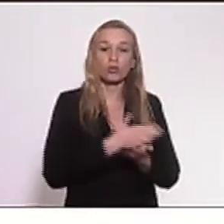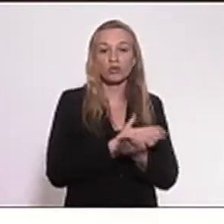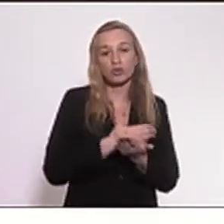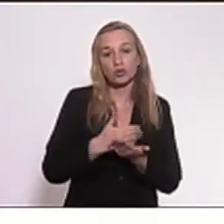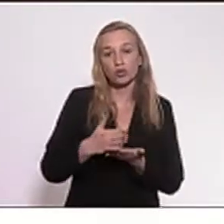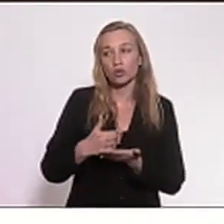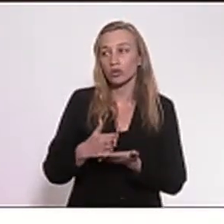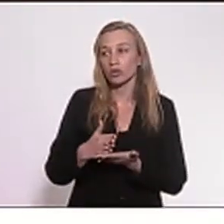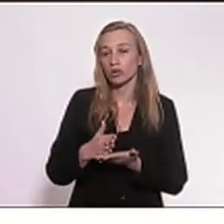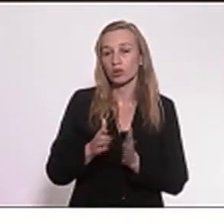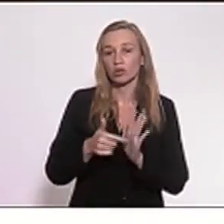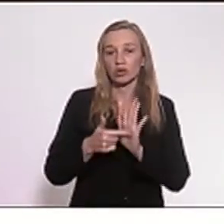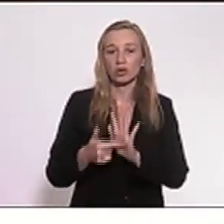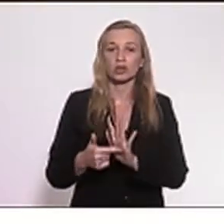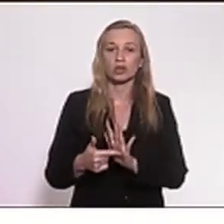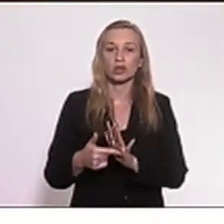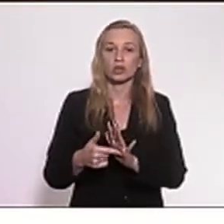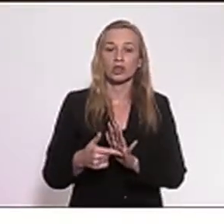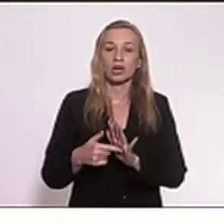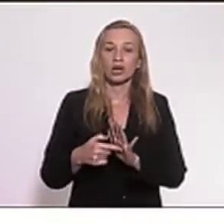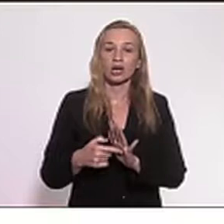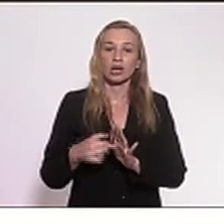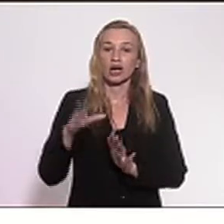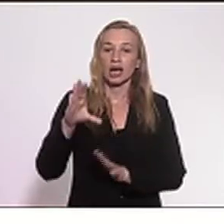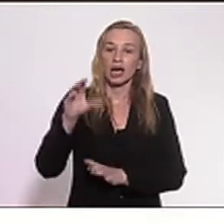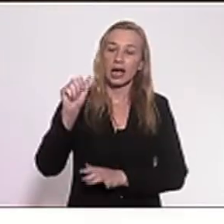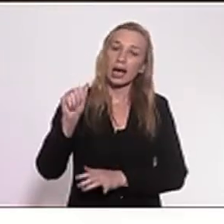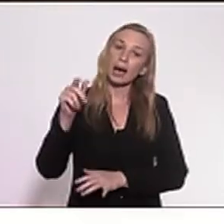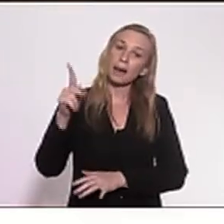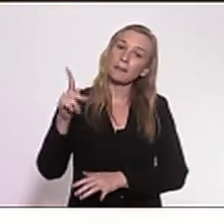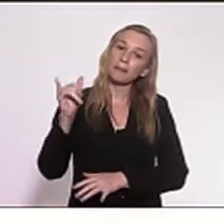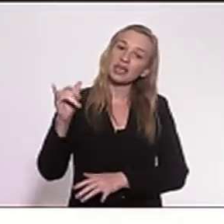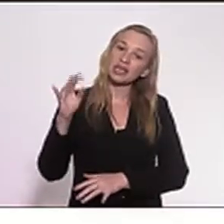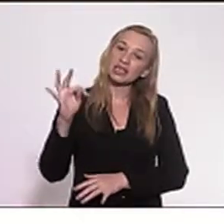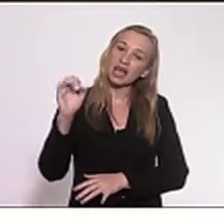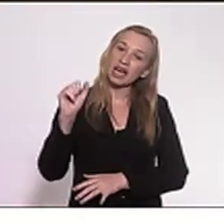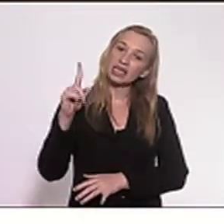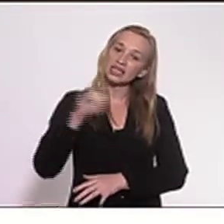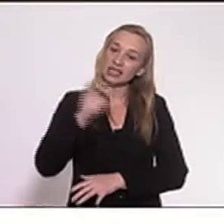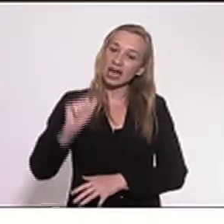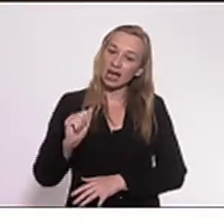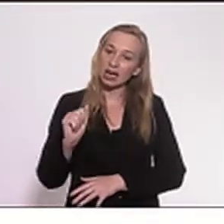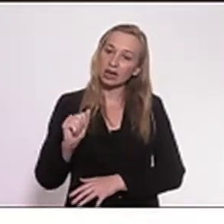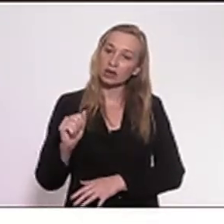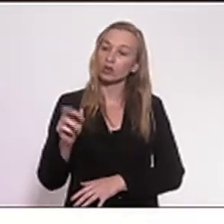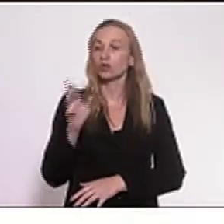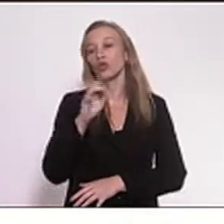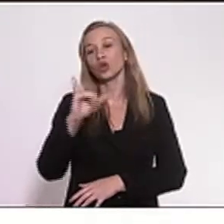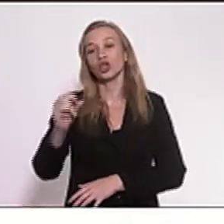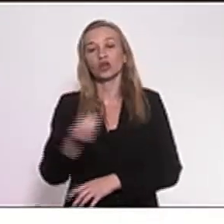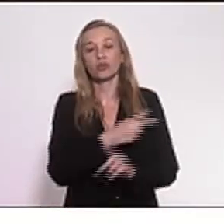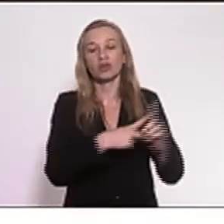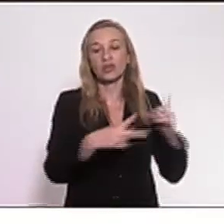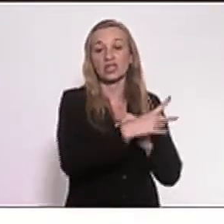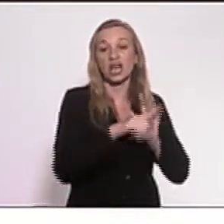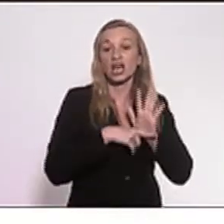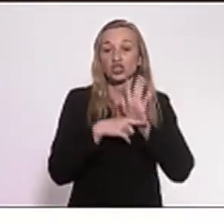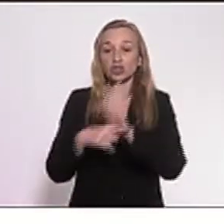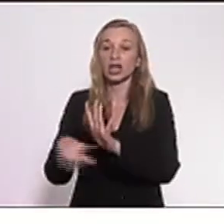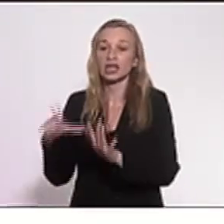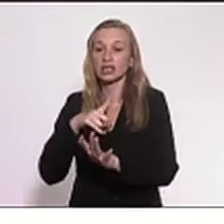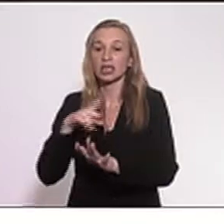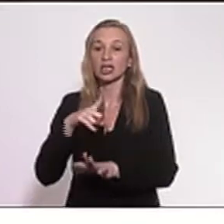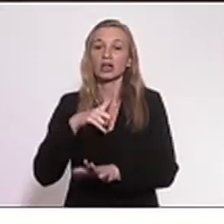direcionada para capitalizar o Rio Previdência, ou seja, para ajudar o Rio Previdência a ter uma poupança que contribuísse com